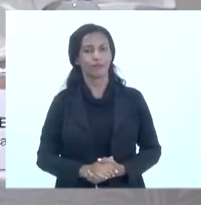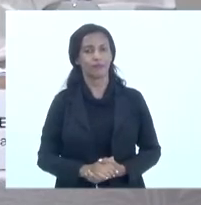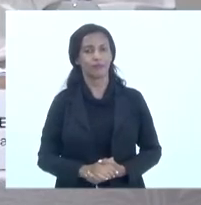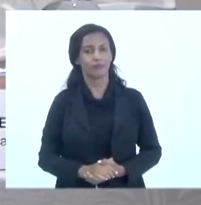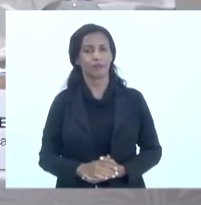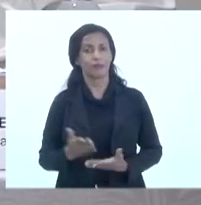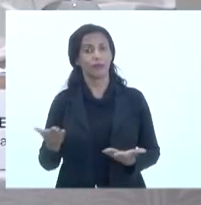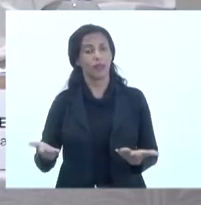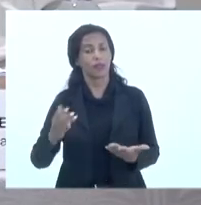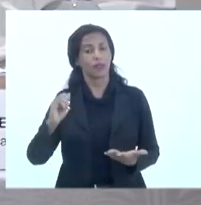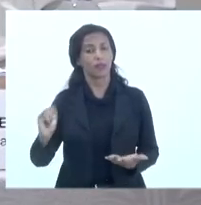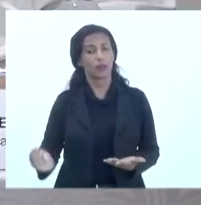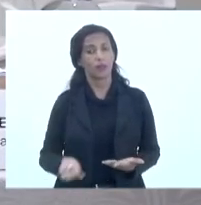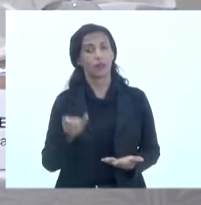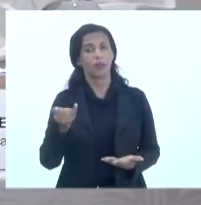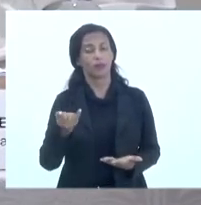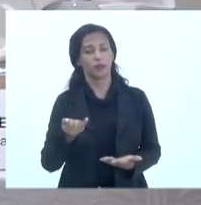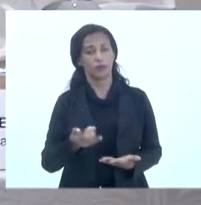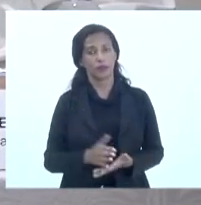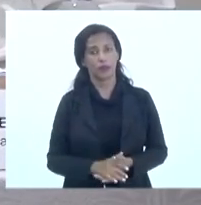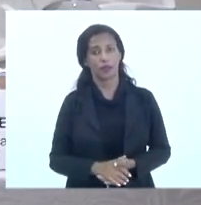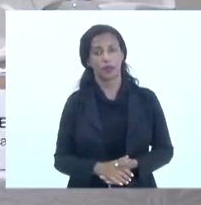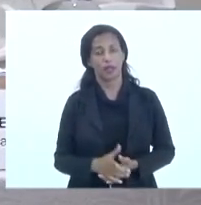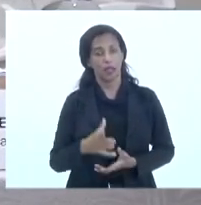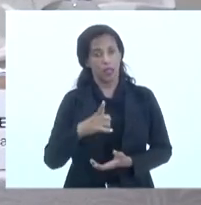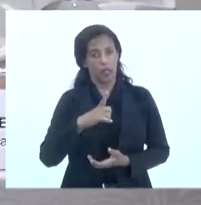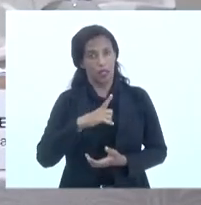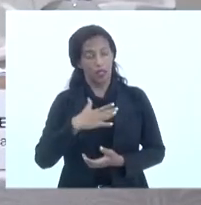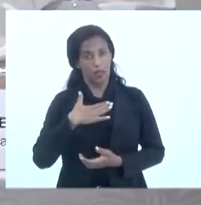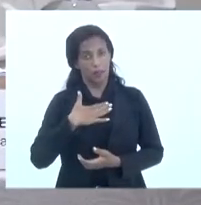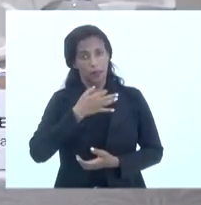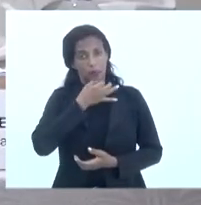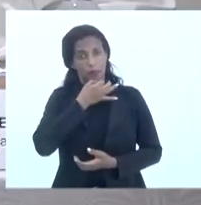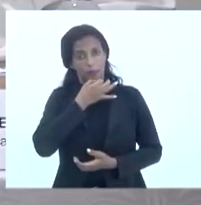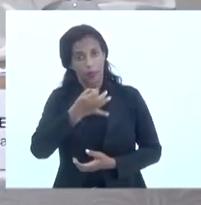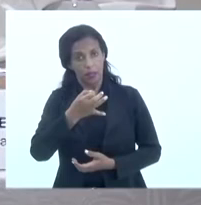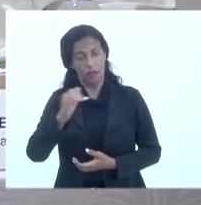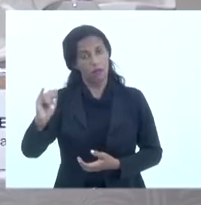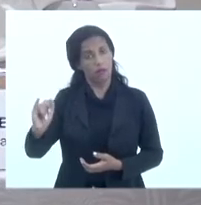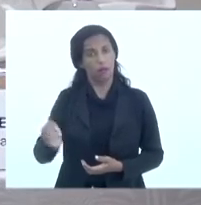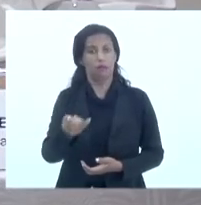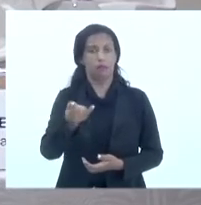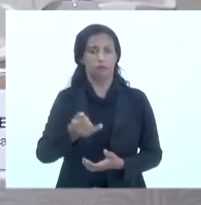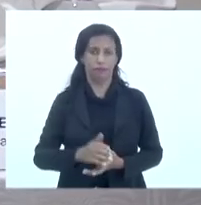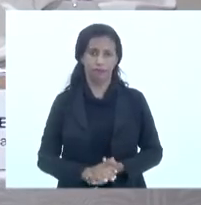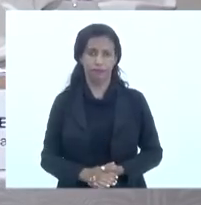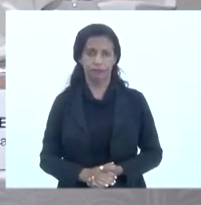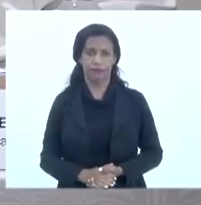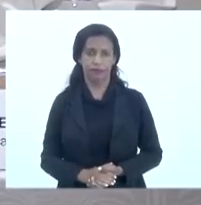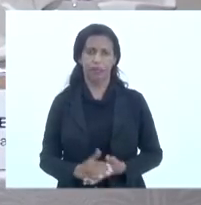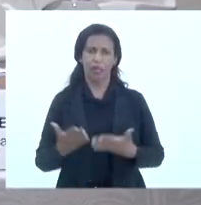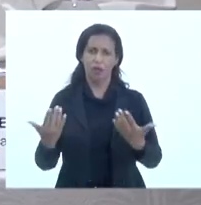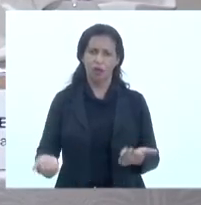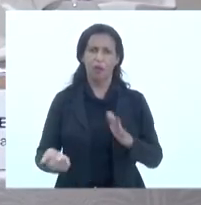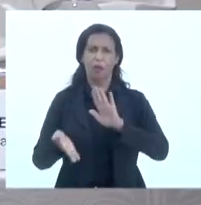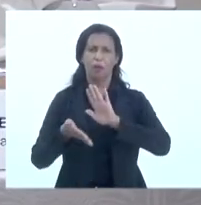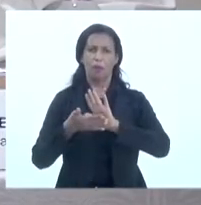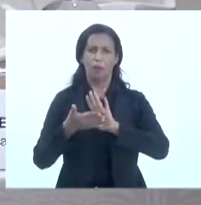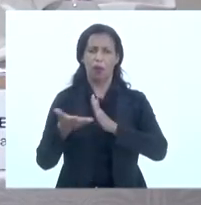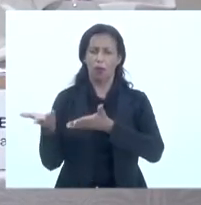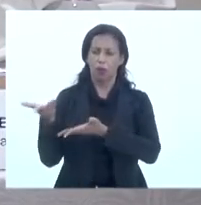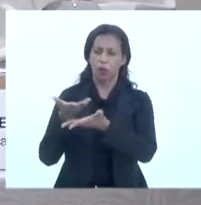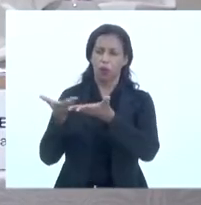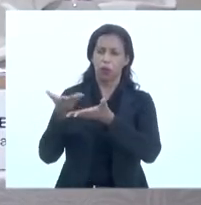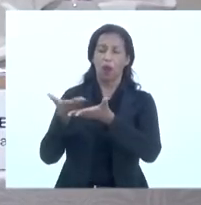essa oportunidade que é, ao meu ver, uma janela. Vamos usar o próprio recurso dos royalties para